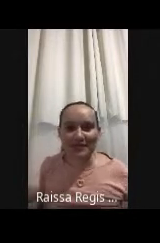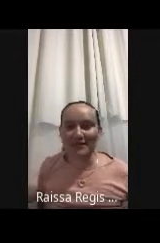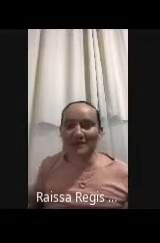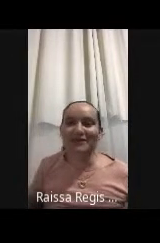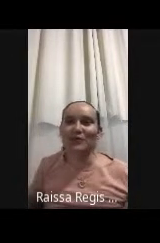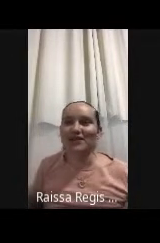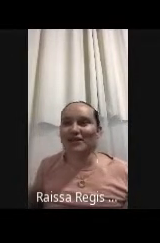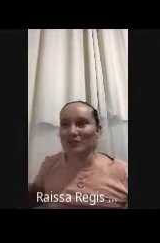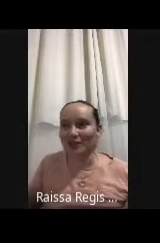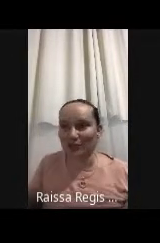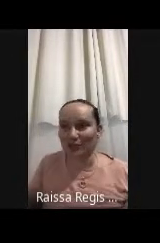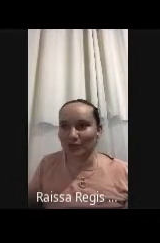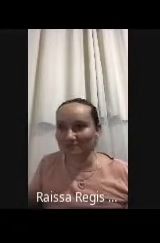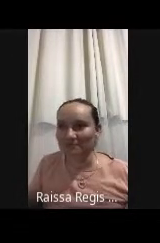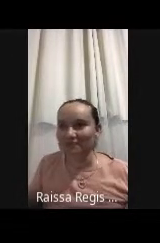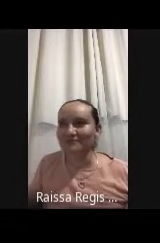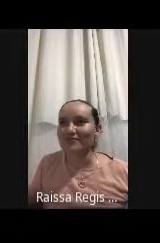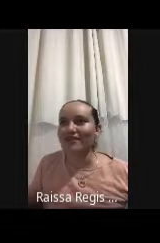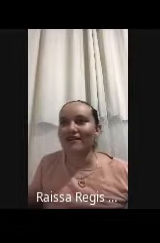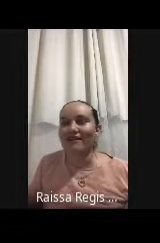Pedagogia Bilíngue do oitavo período.